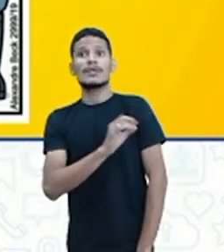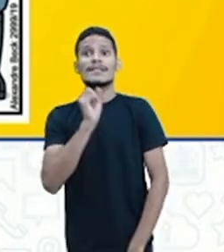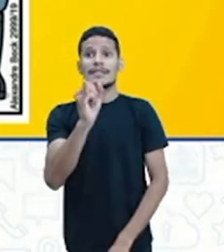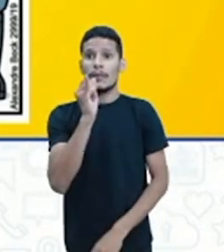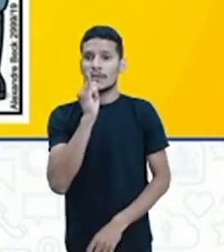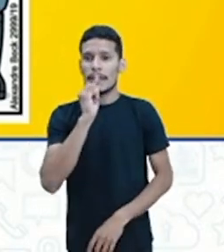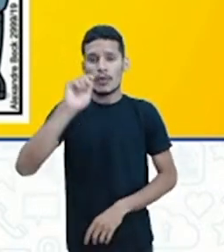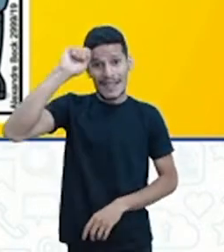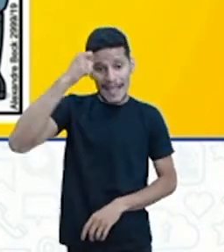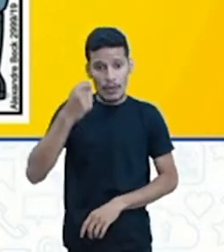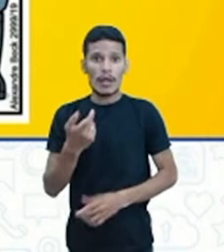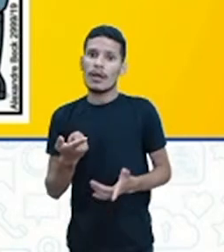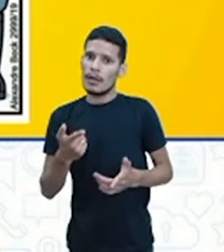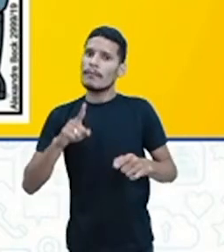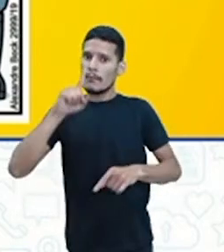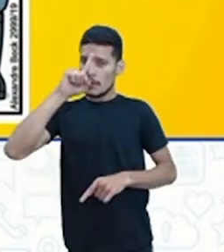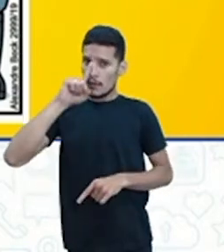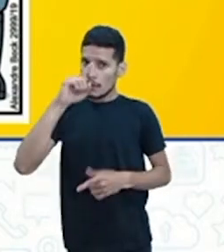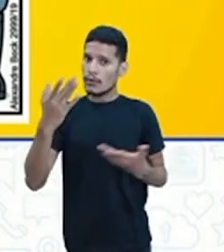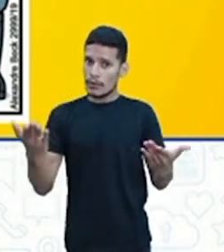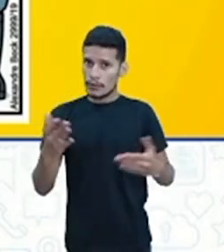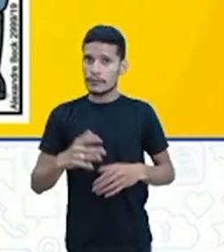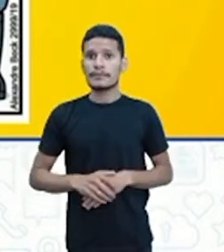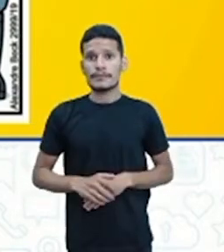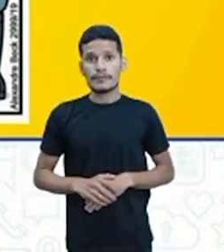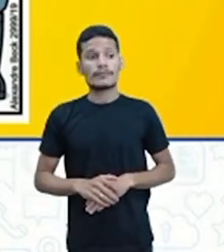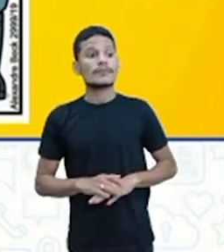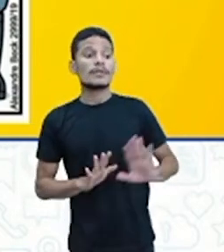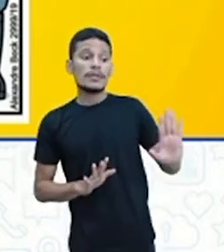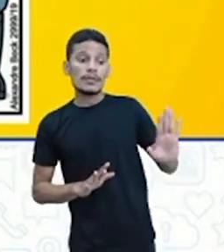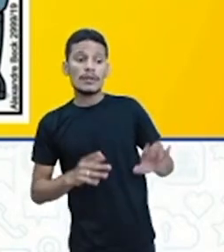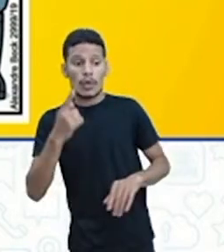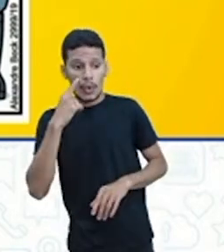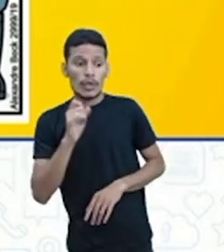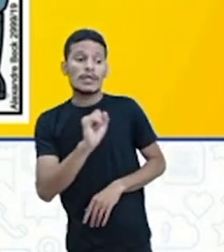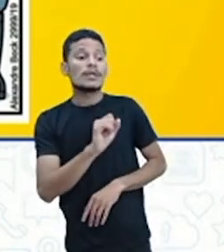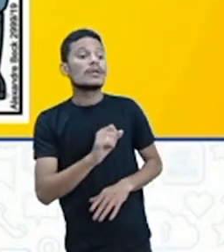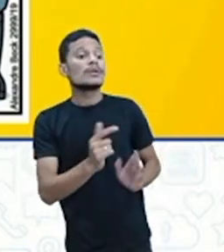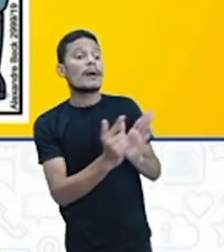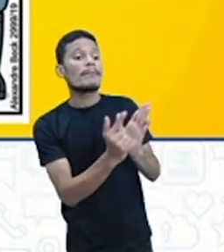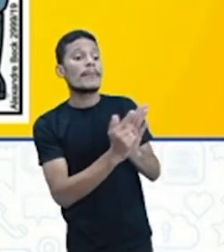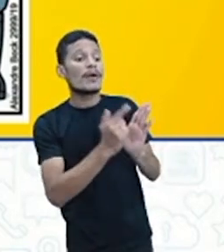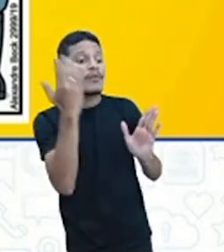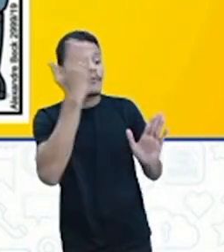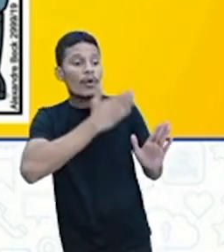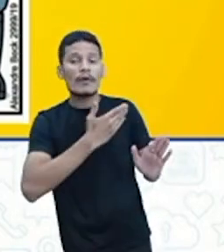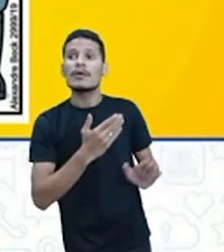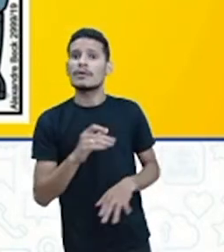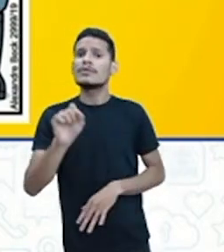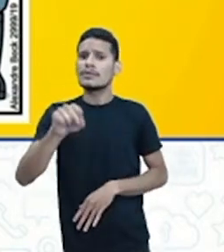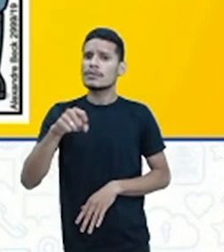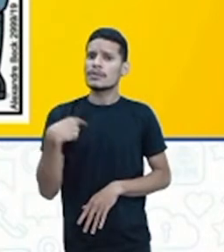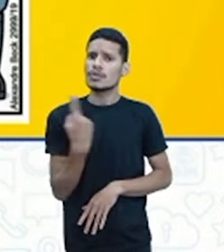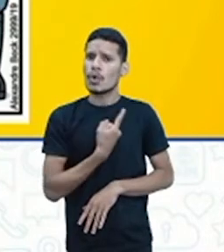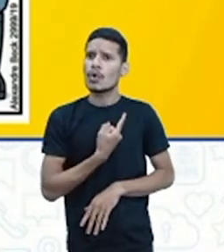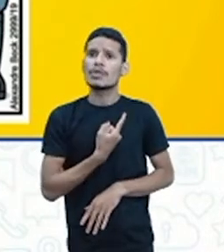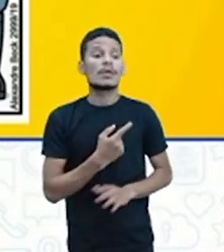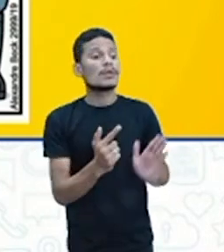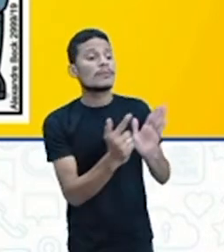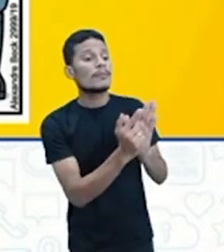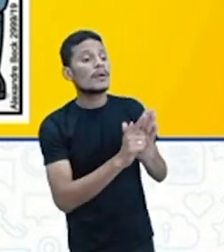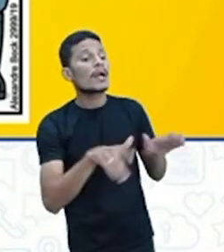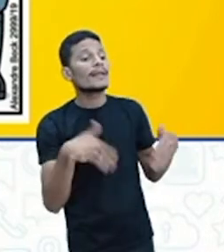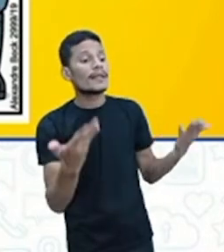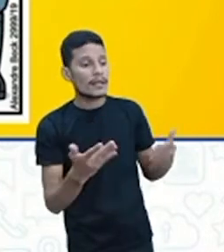perigo, né? Sim, claro, calma. E a nota fiscal? Sim, claro, sim, claro que são nossas. E a nota fiscal?